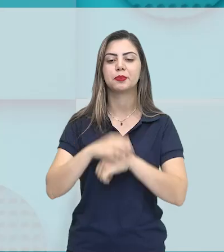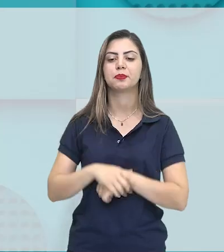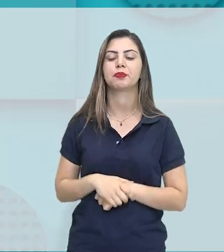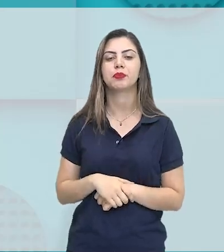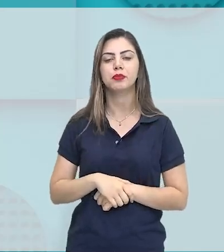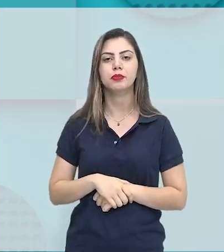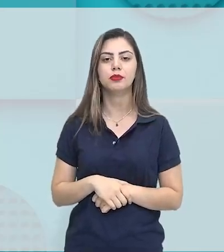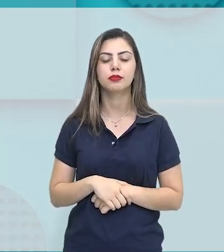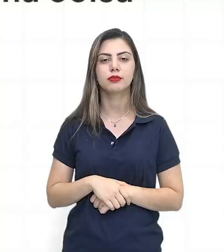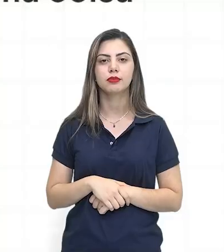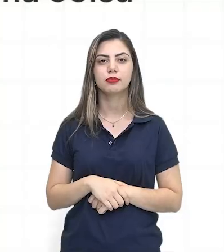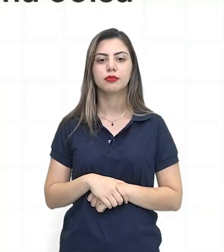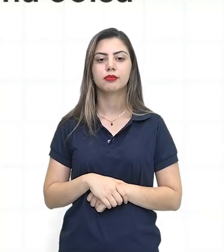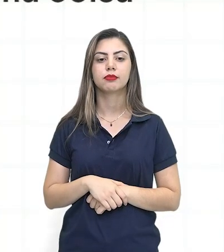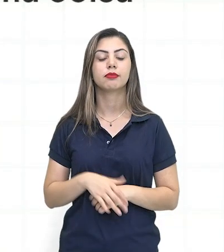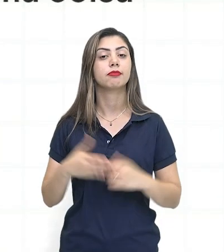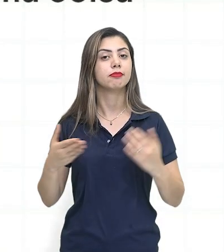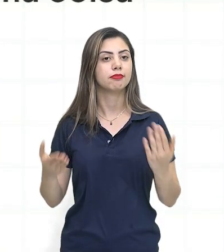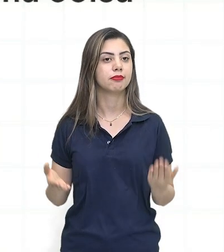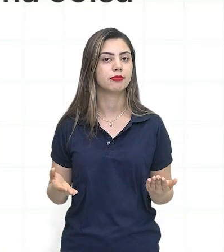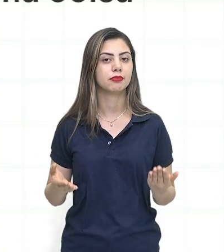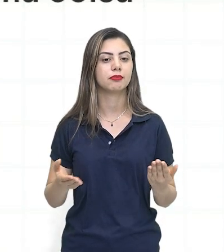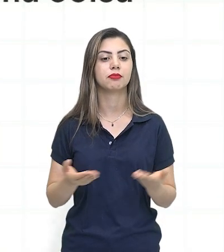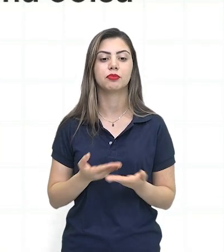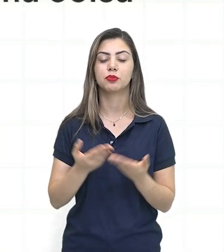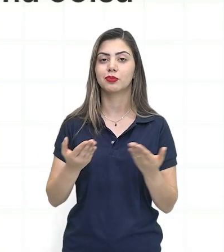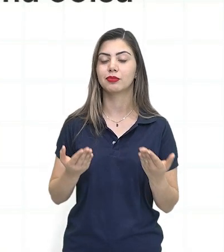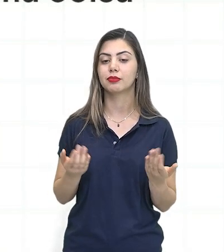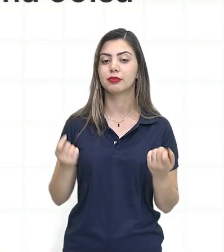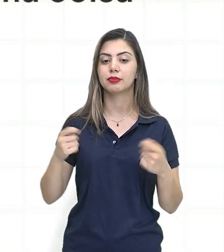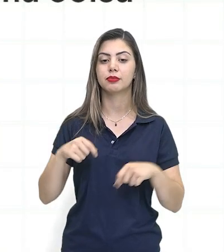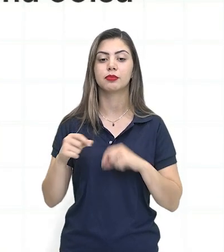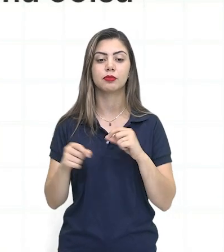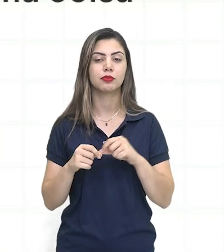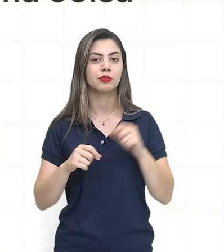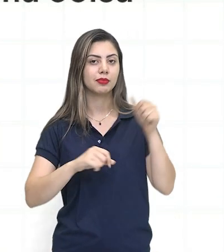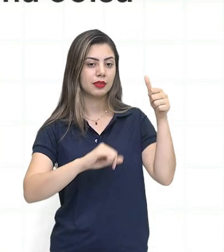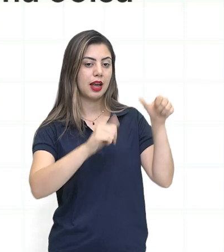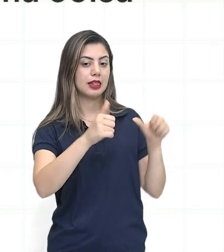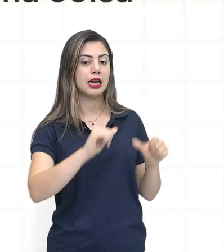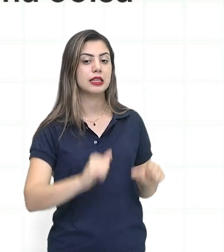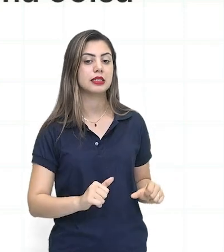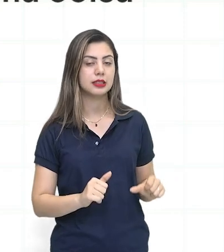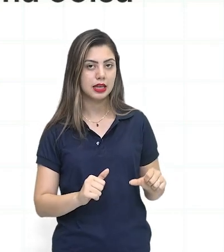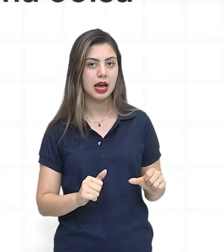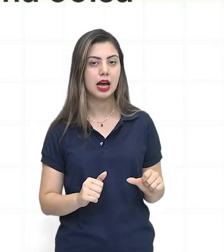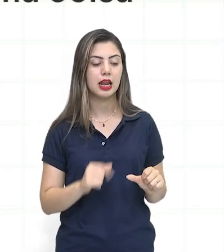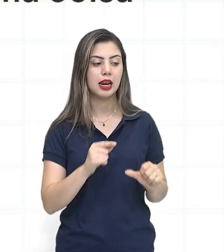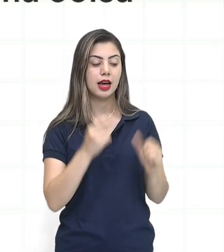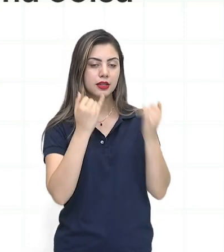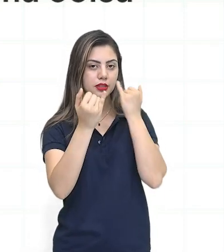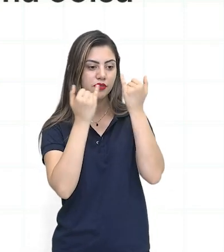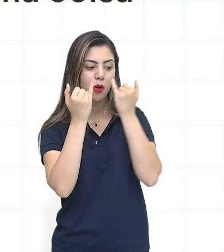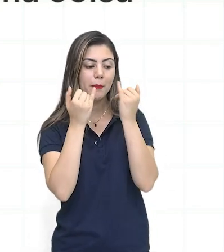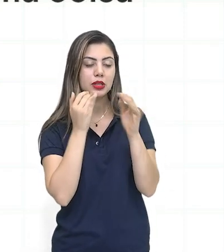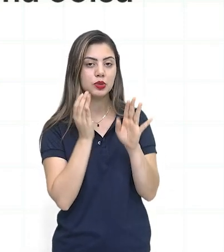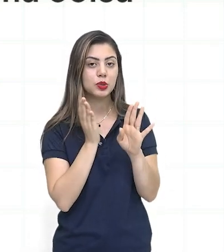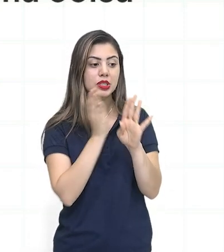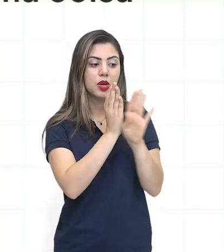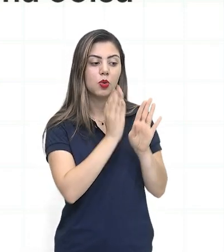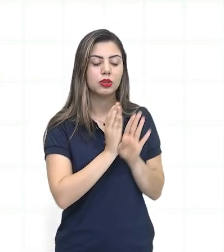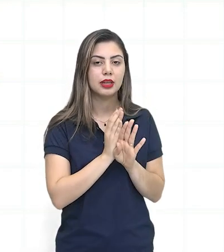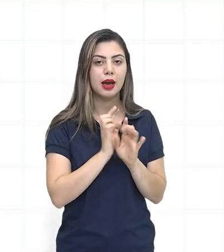seja, para fazer então uma inferência, né? Você encontrar essas informações